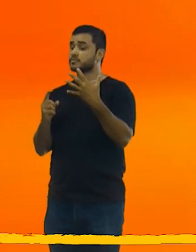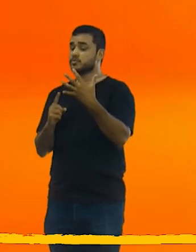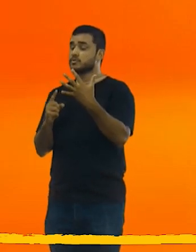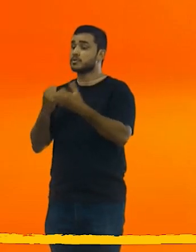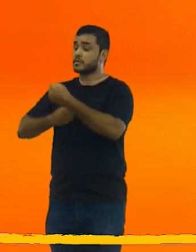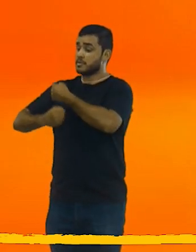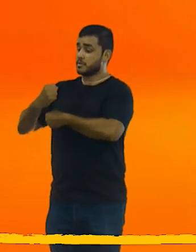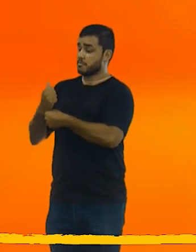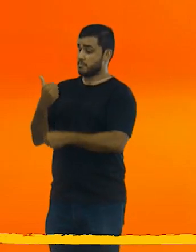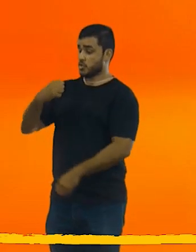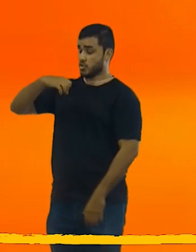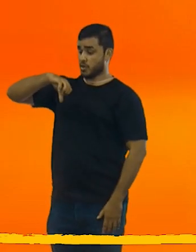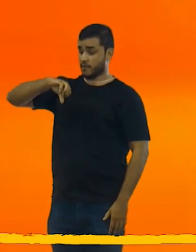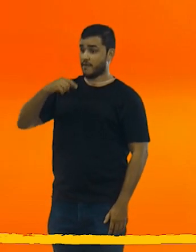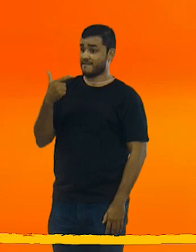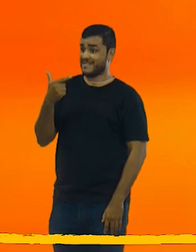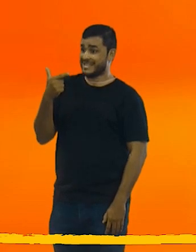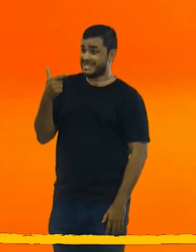Surrealismo,